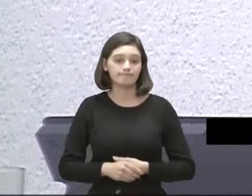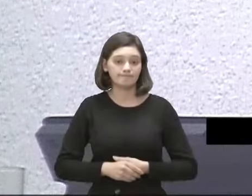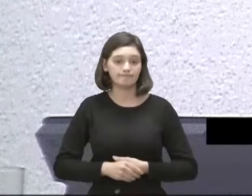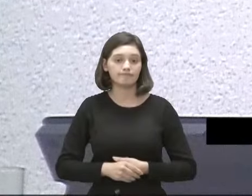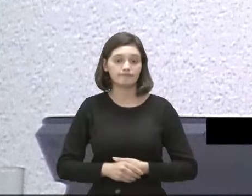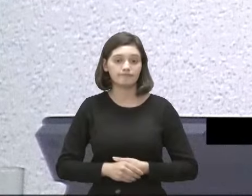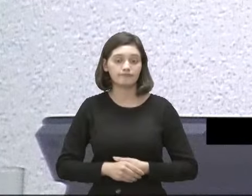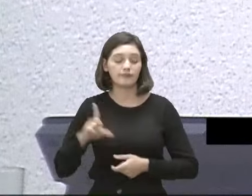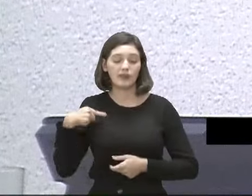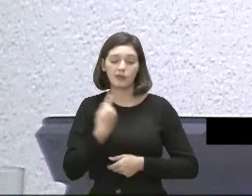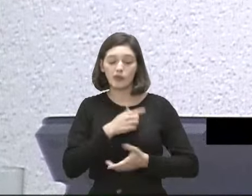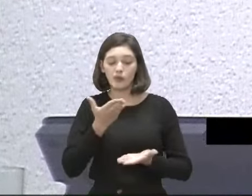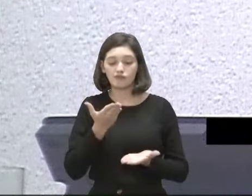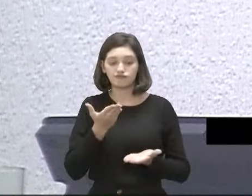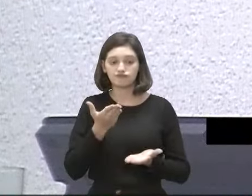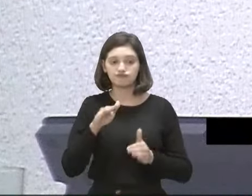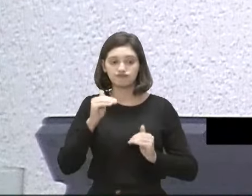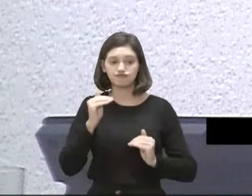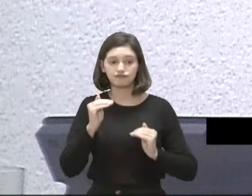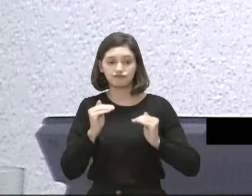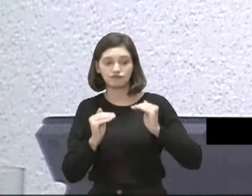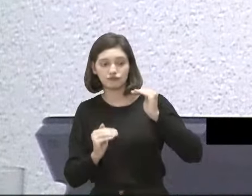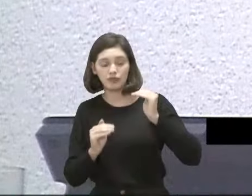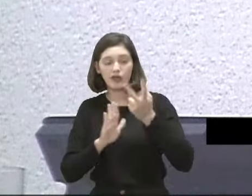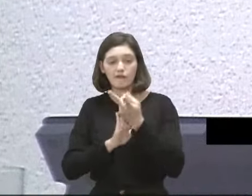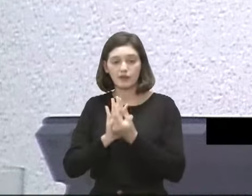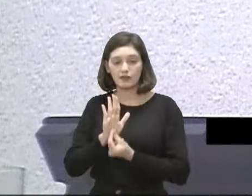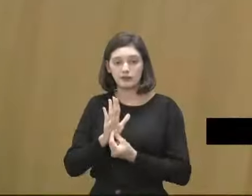nosso desequilíbrio financeiro. Quer fazer alguma coisa?